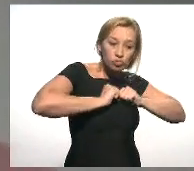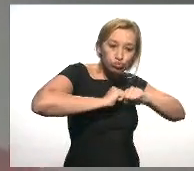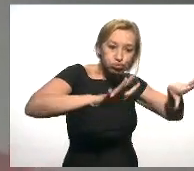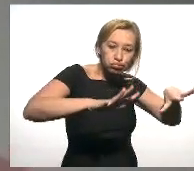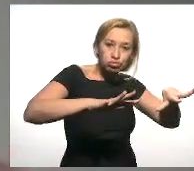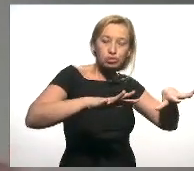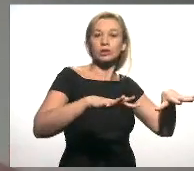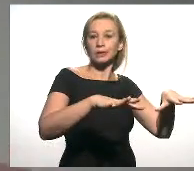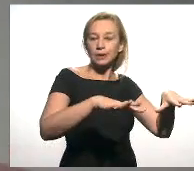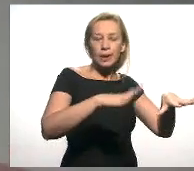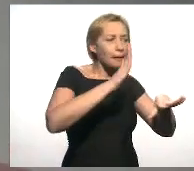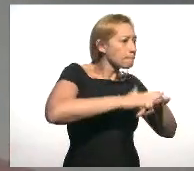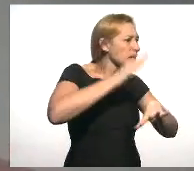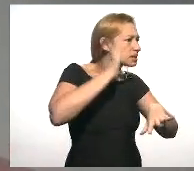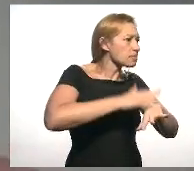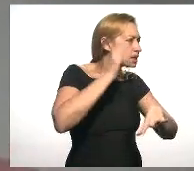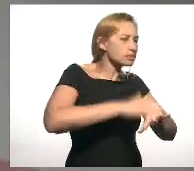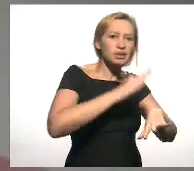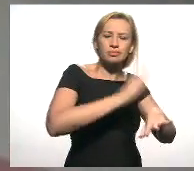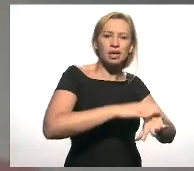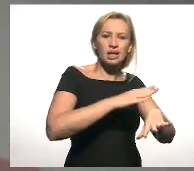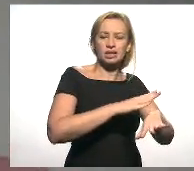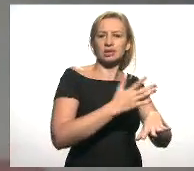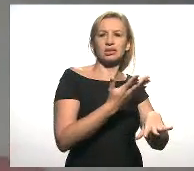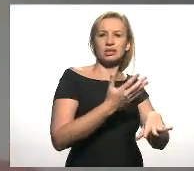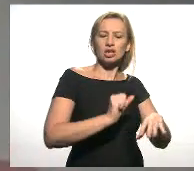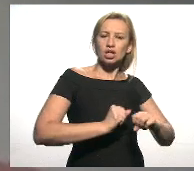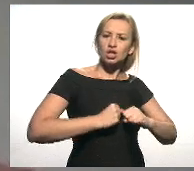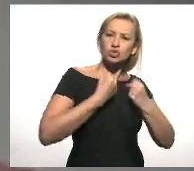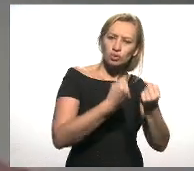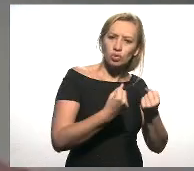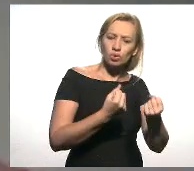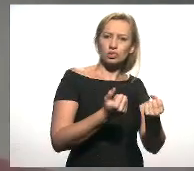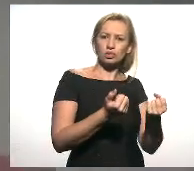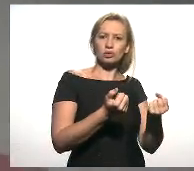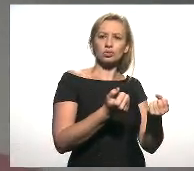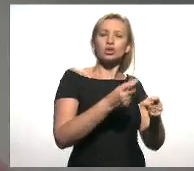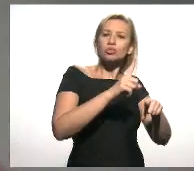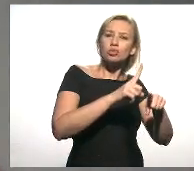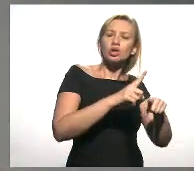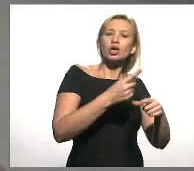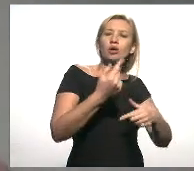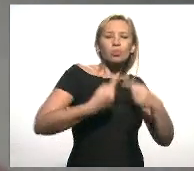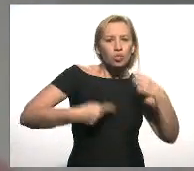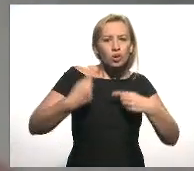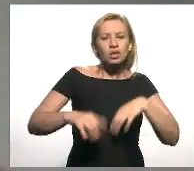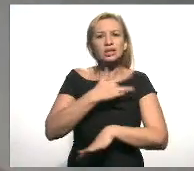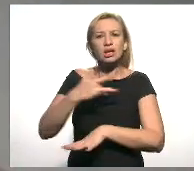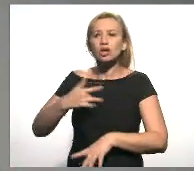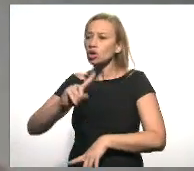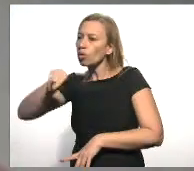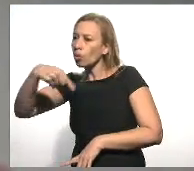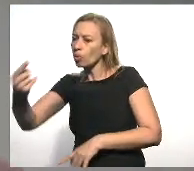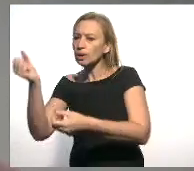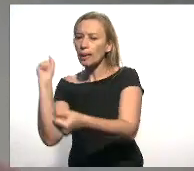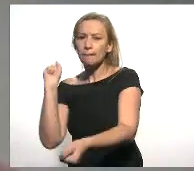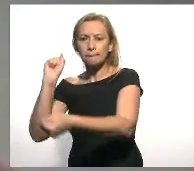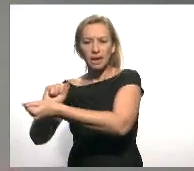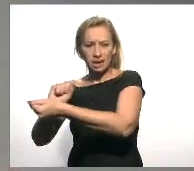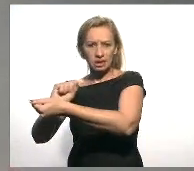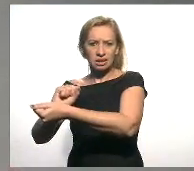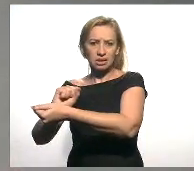e exigindo cada vez mais esforços e políticas de atenção à saúde. Por outro, a paralisação de boa